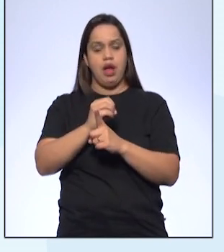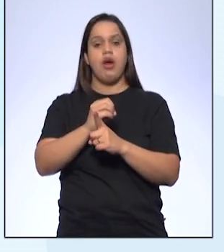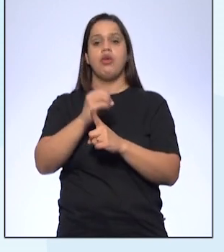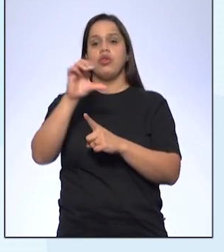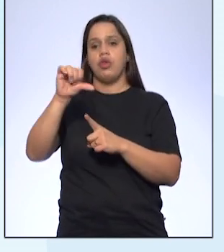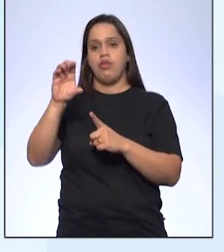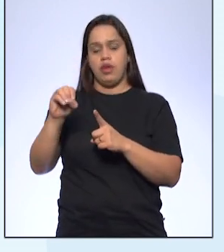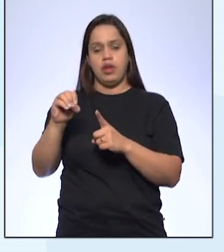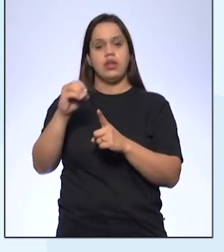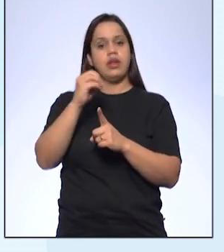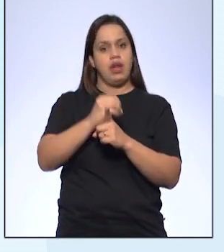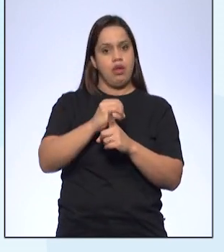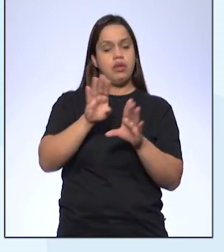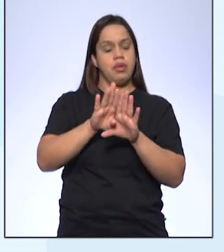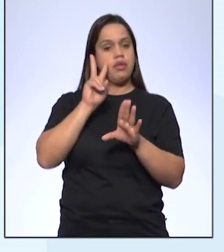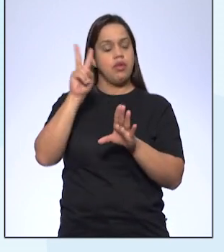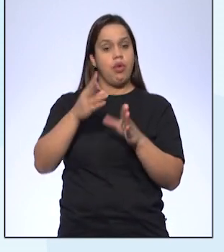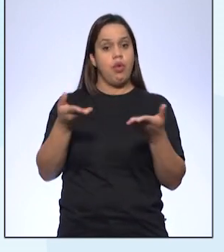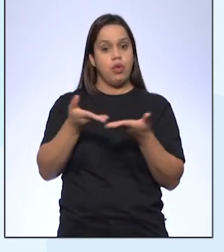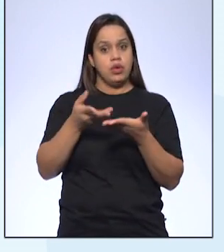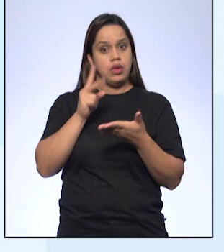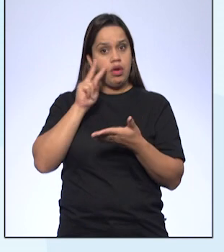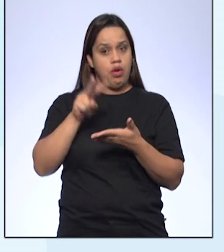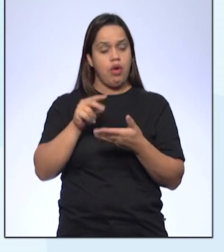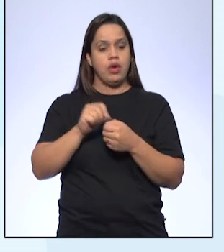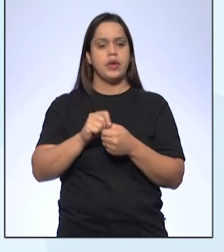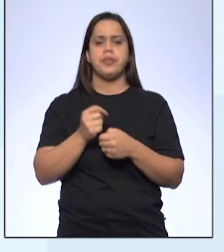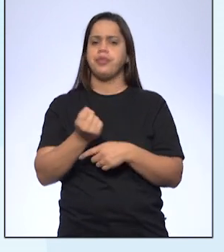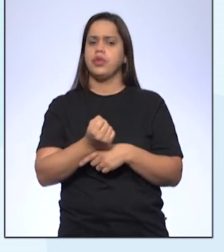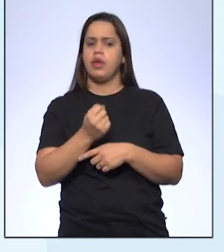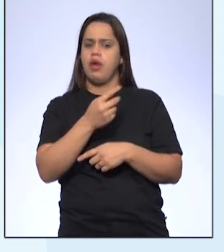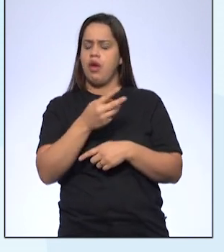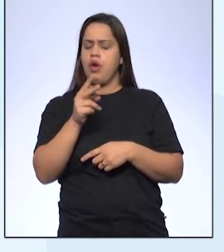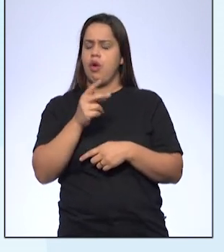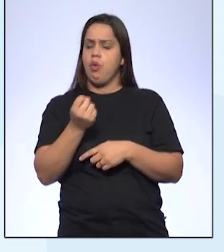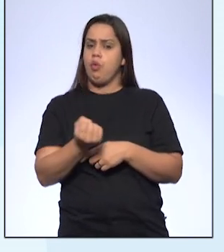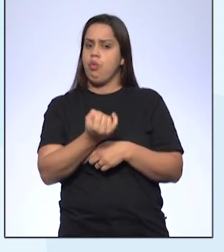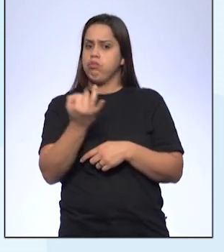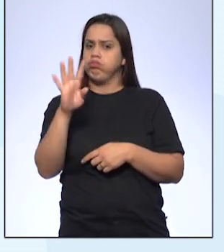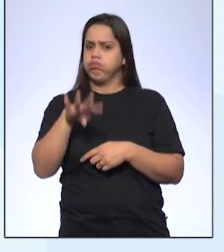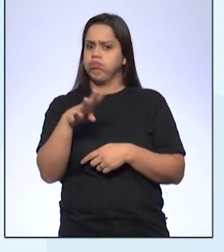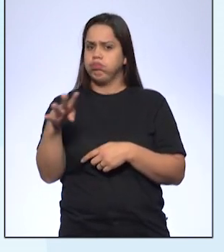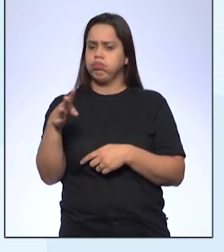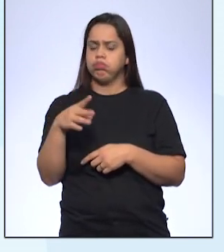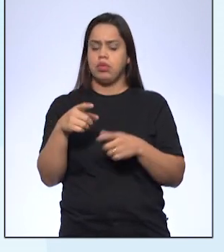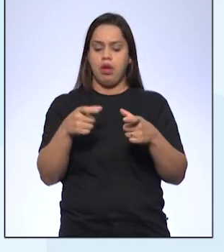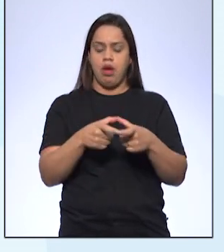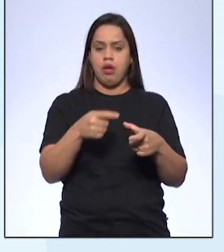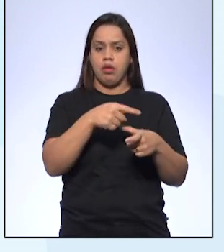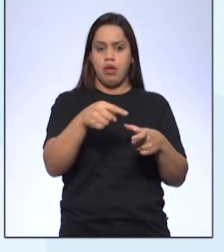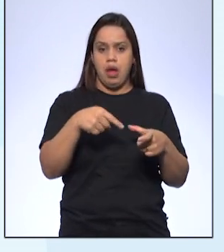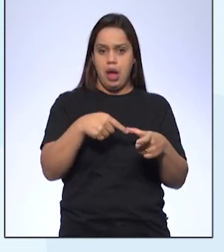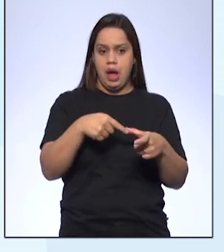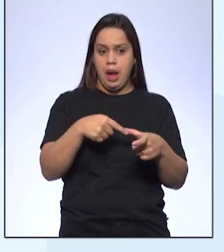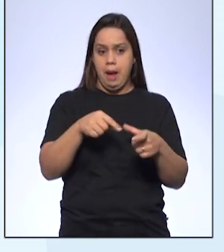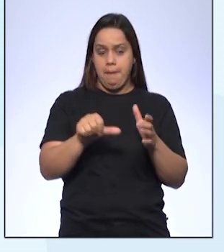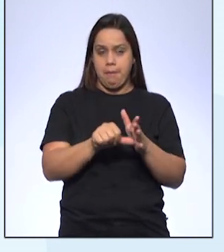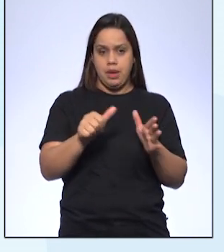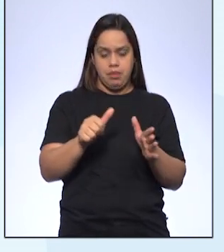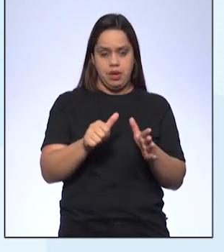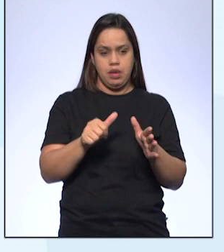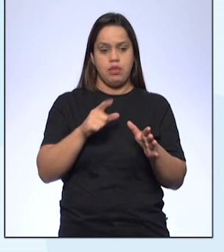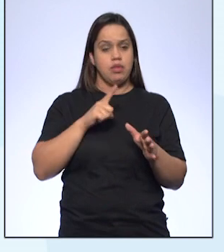graus. Olhando essa tabela, qual gráfico representa a construção? A primeira, em